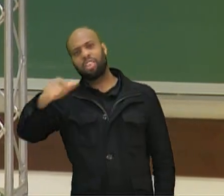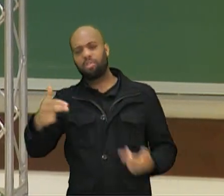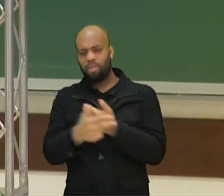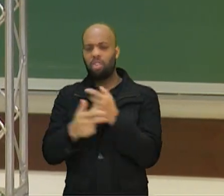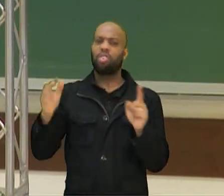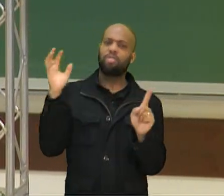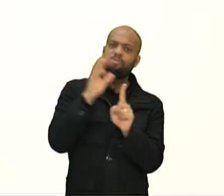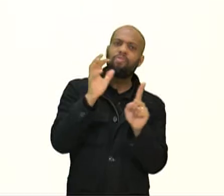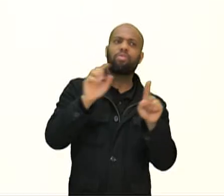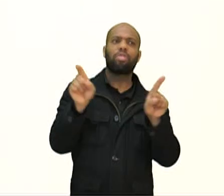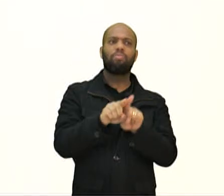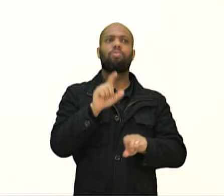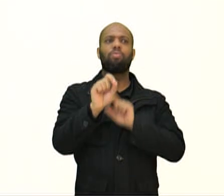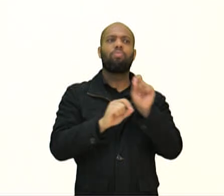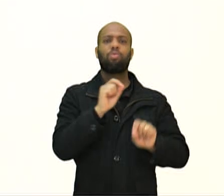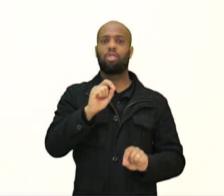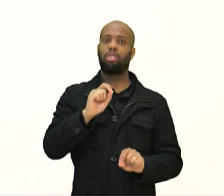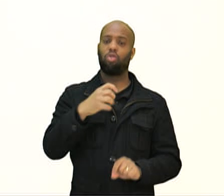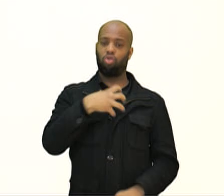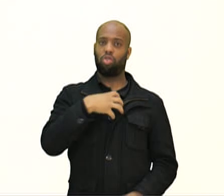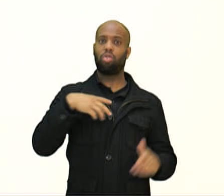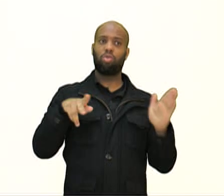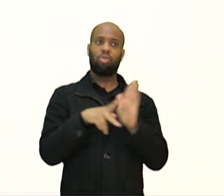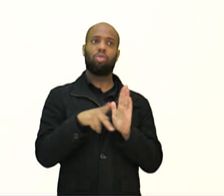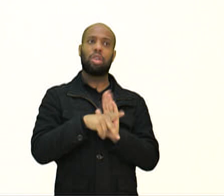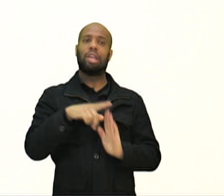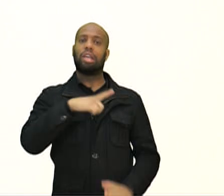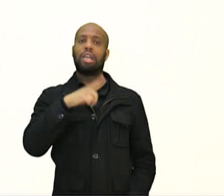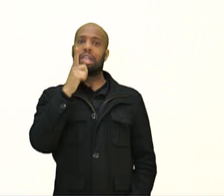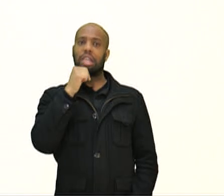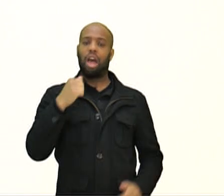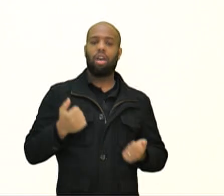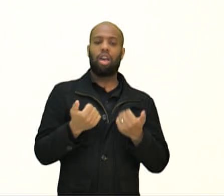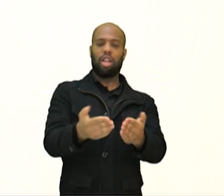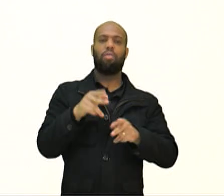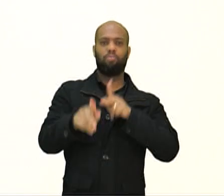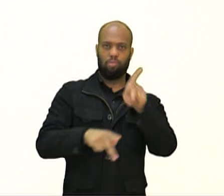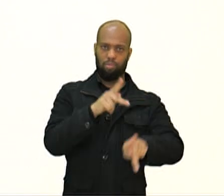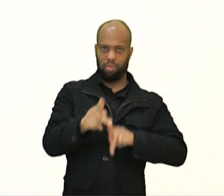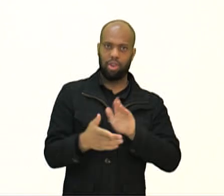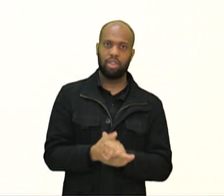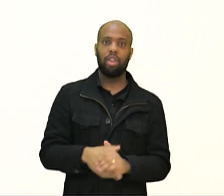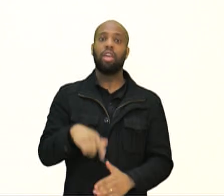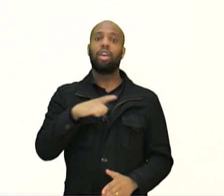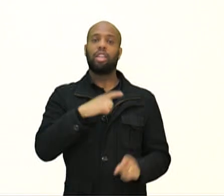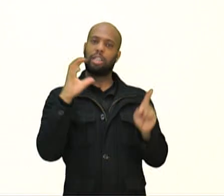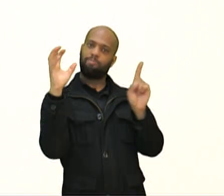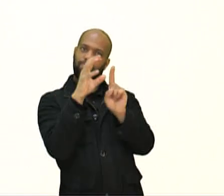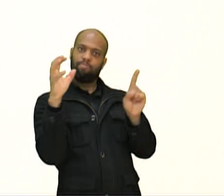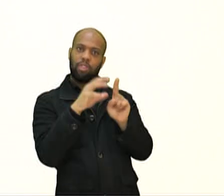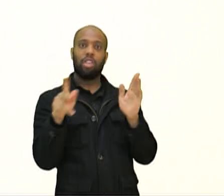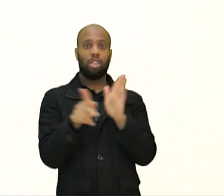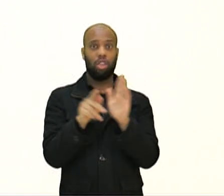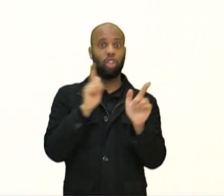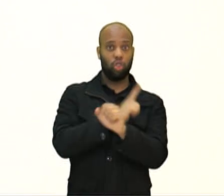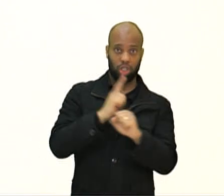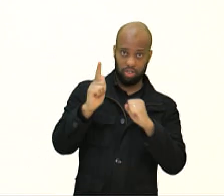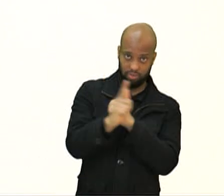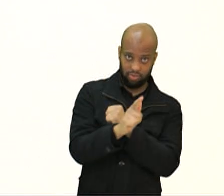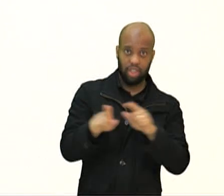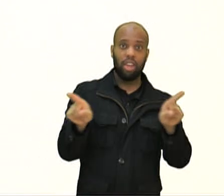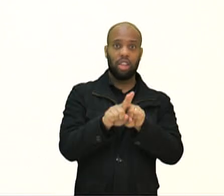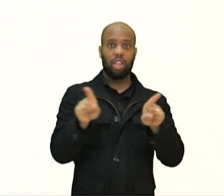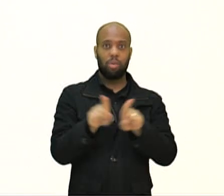vão influenciar na disponibilidade de água para a população. Nós vamos ter fatores geográficos,